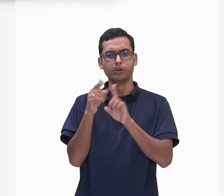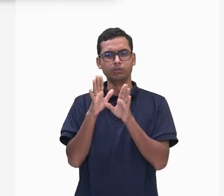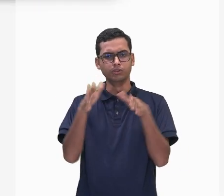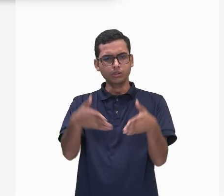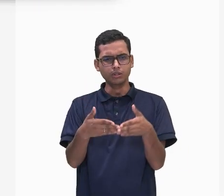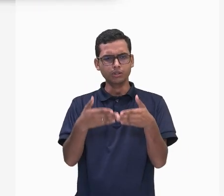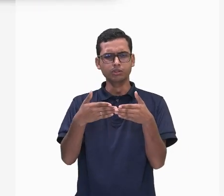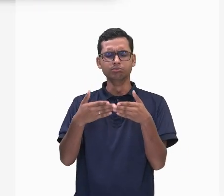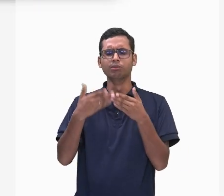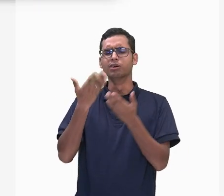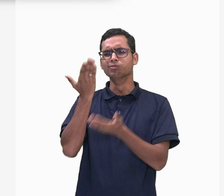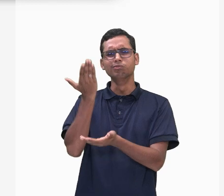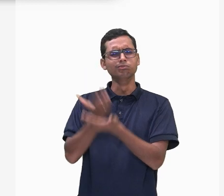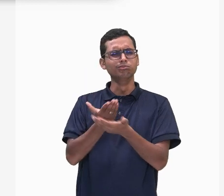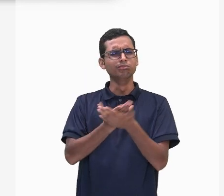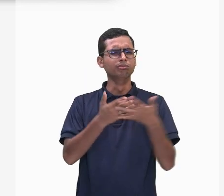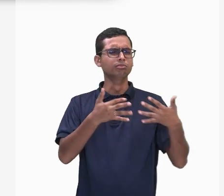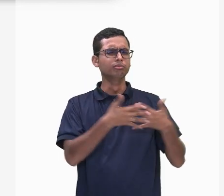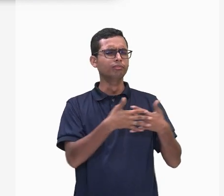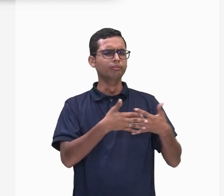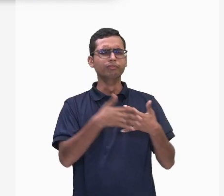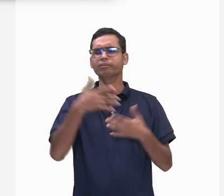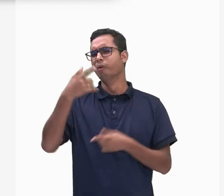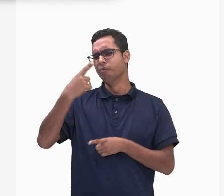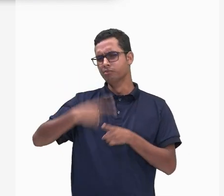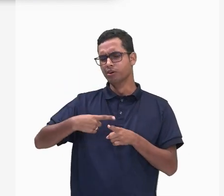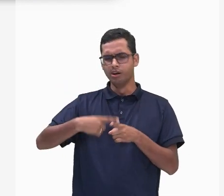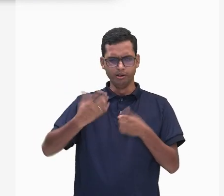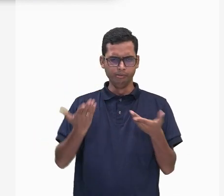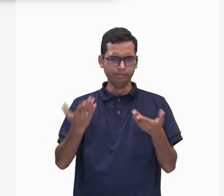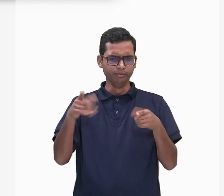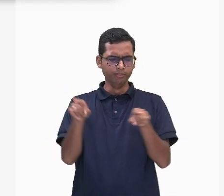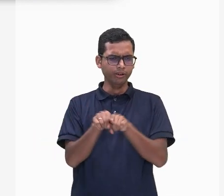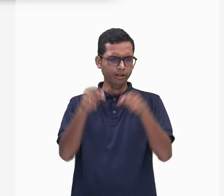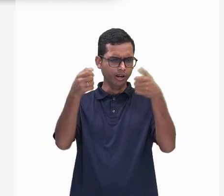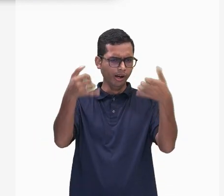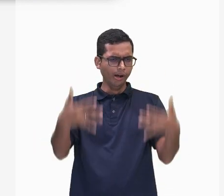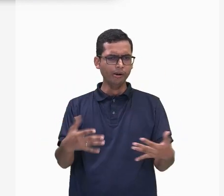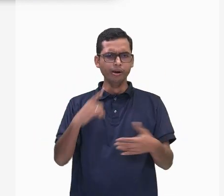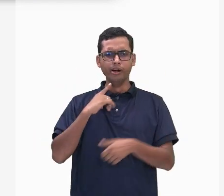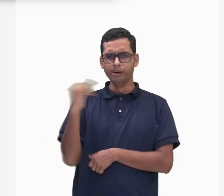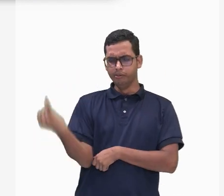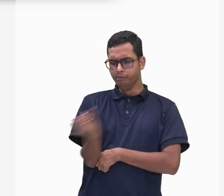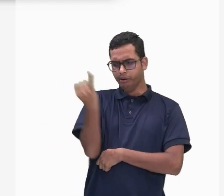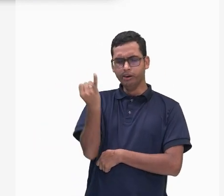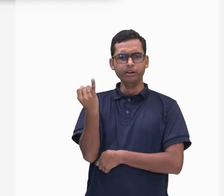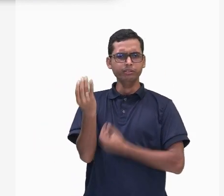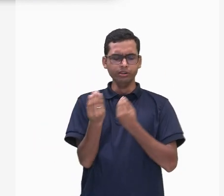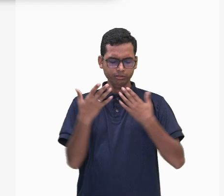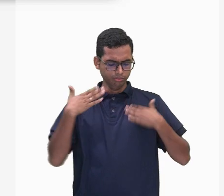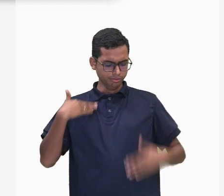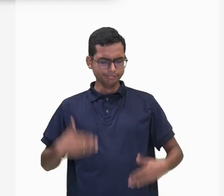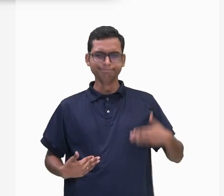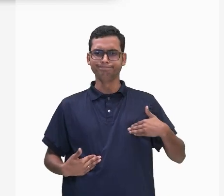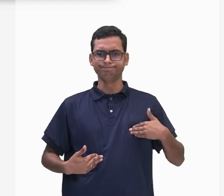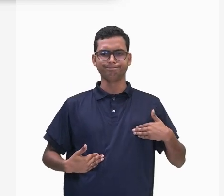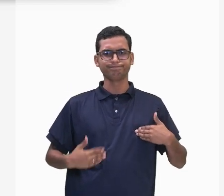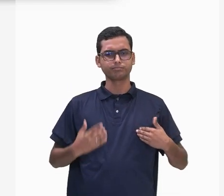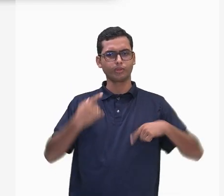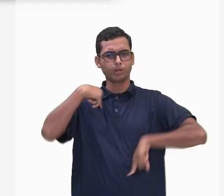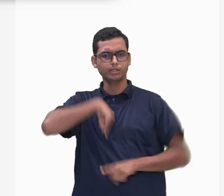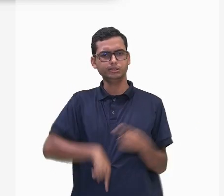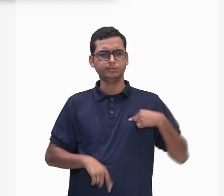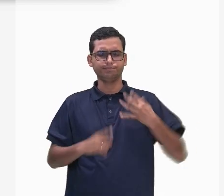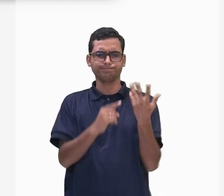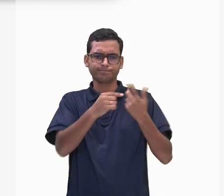os tecidos? Os tecidos são essenciais para entender como o corpo funciona em diferentes níveis